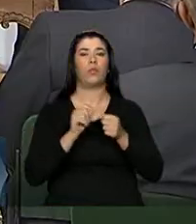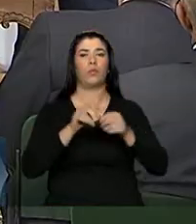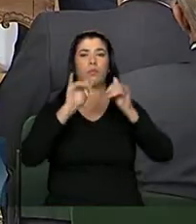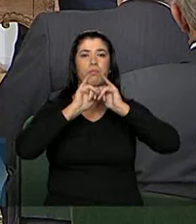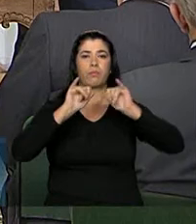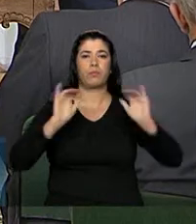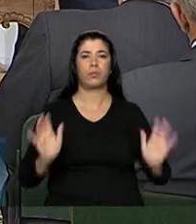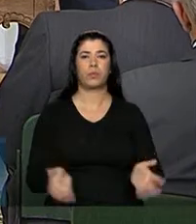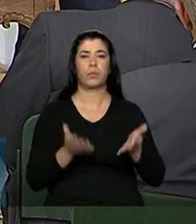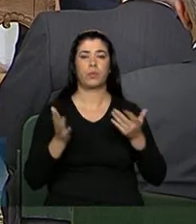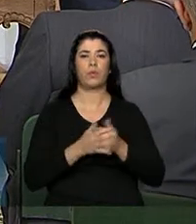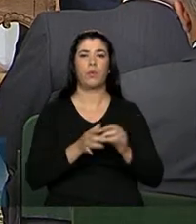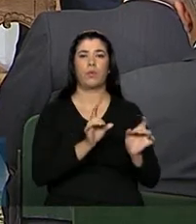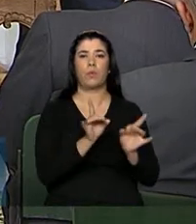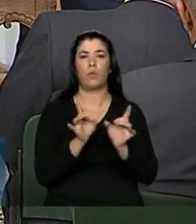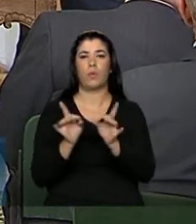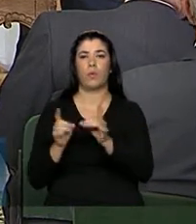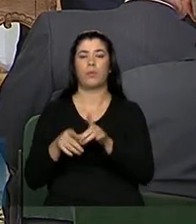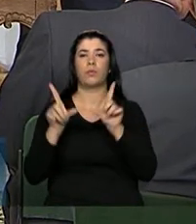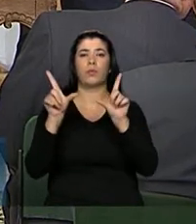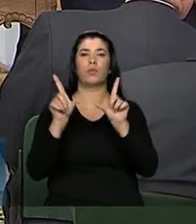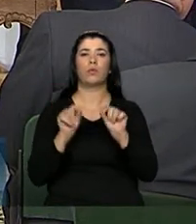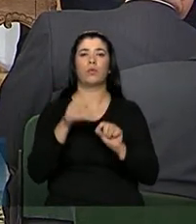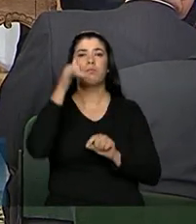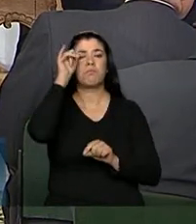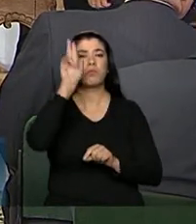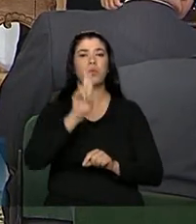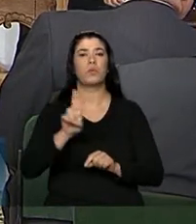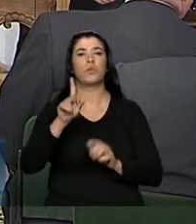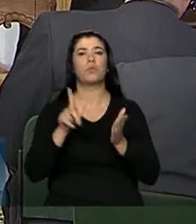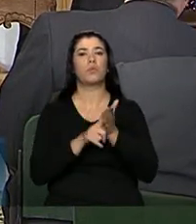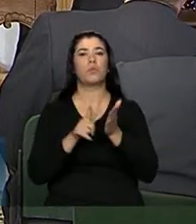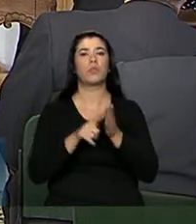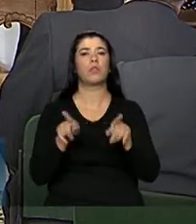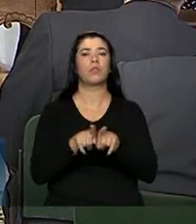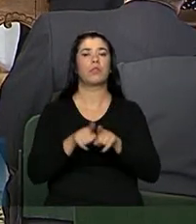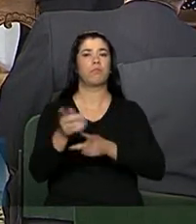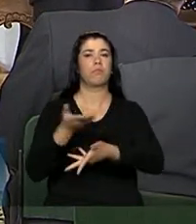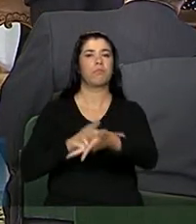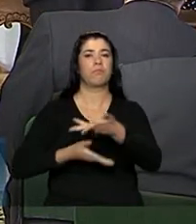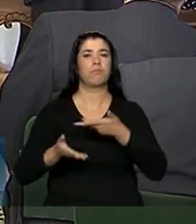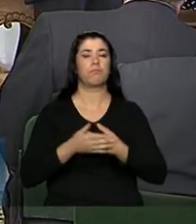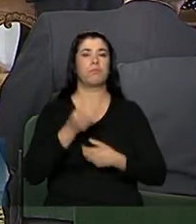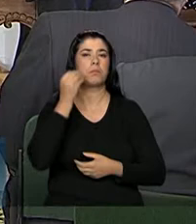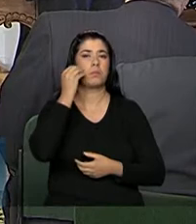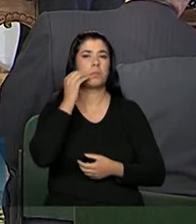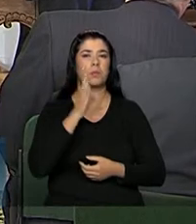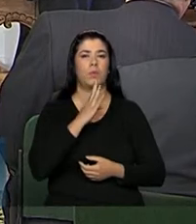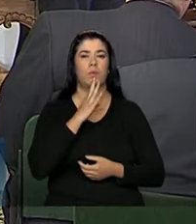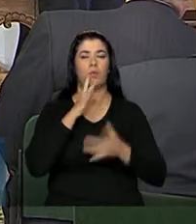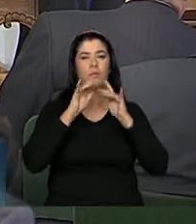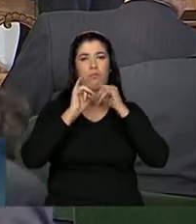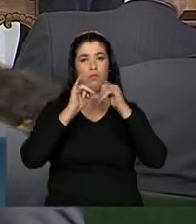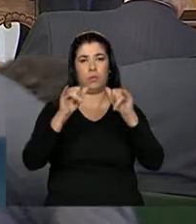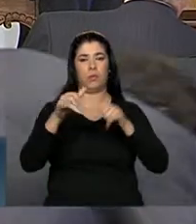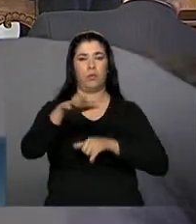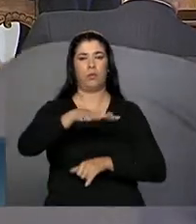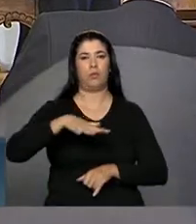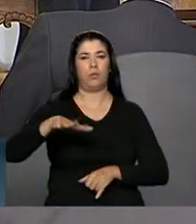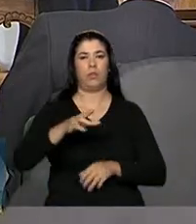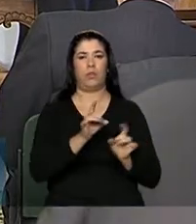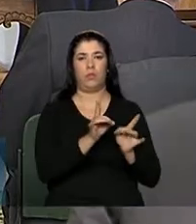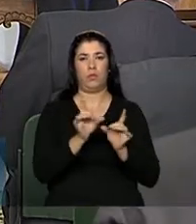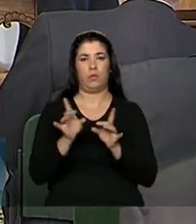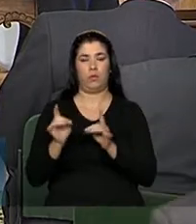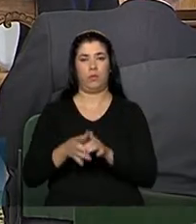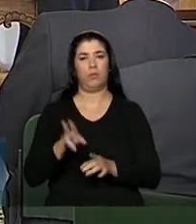promover comércio com redução do uso do papel, intercambiar conhecimentos, experiências e informações na área do